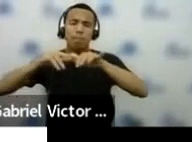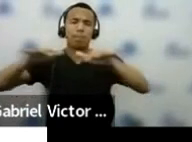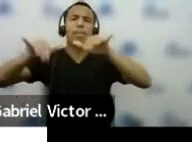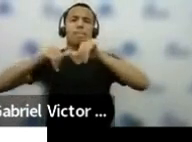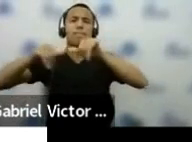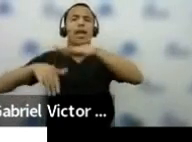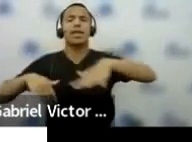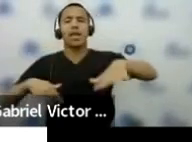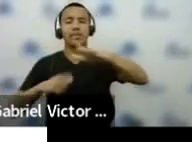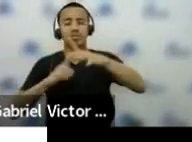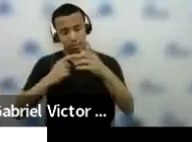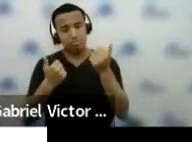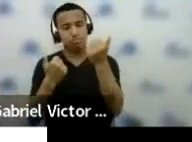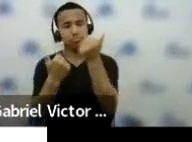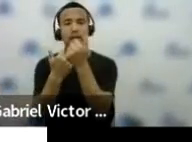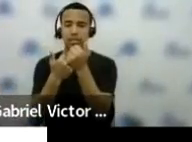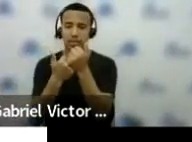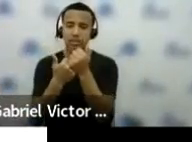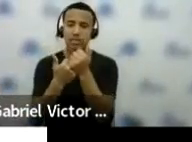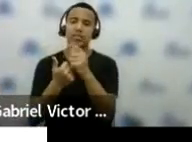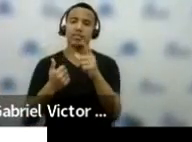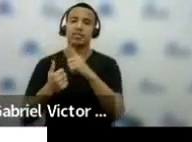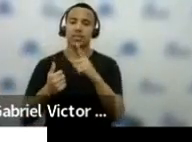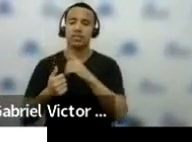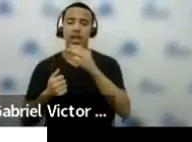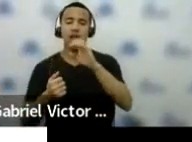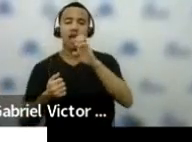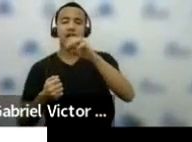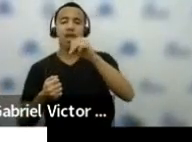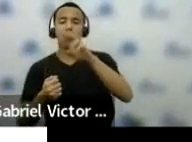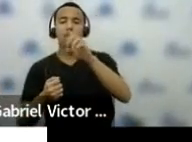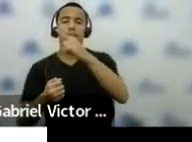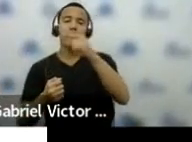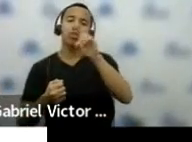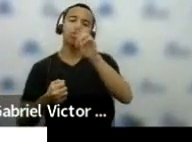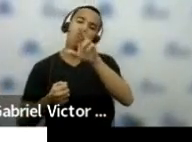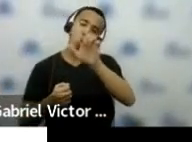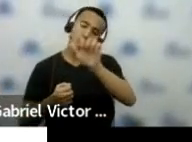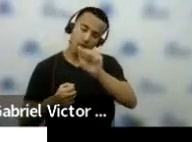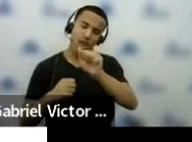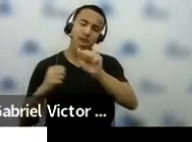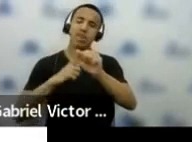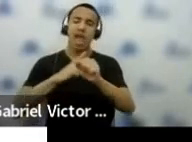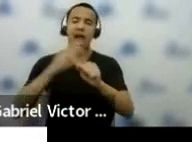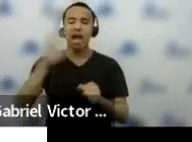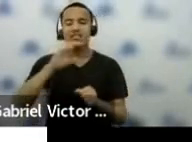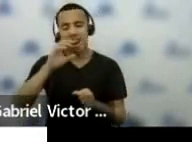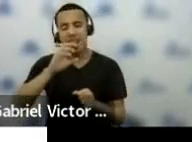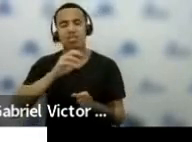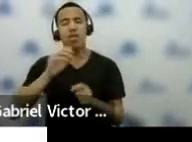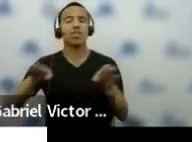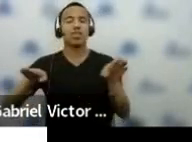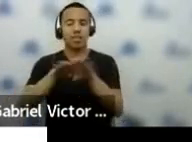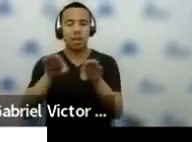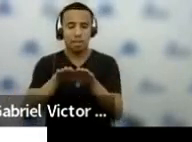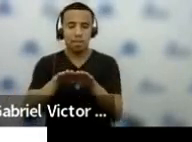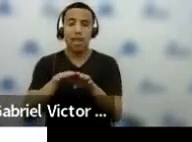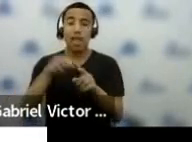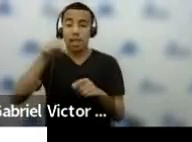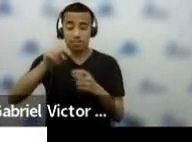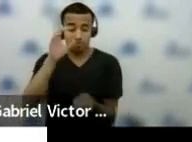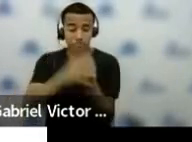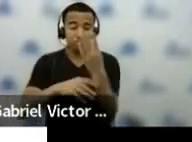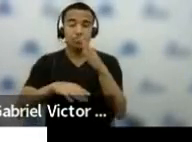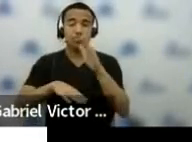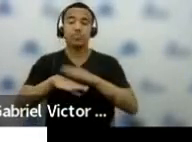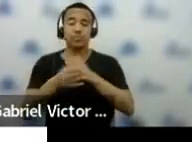Temos parceria também com incubadoras, aceleradoras, para dar essa aceleração de negócio. E aí a startup passa